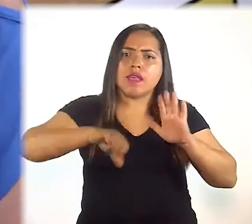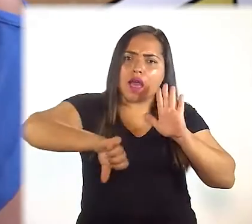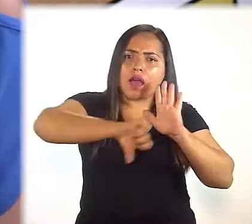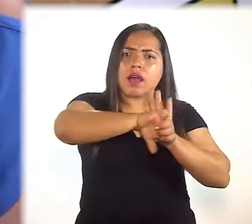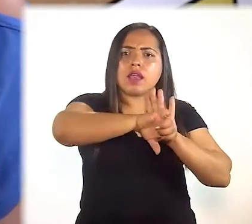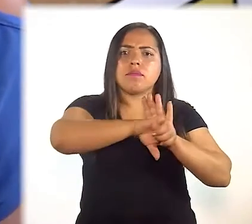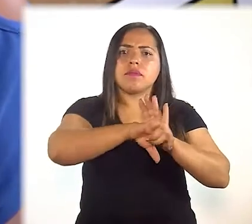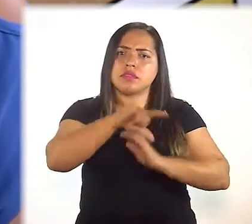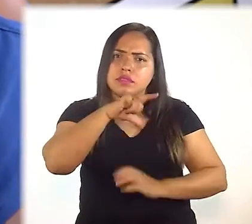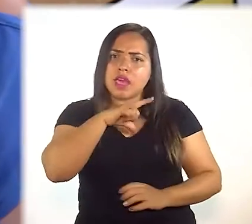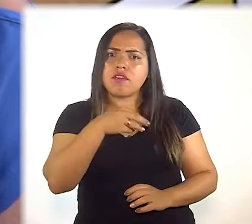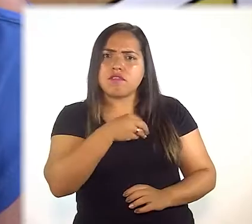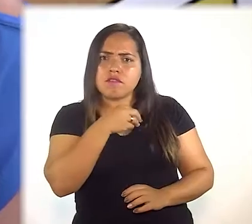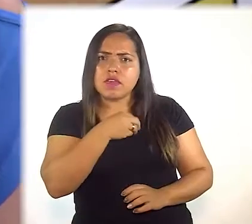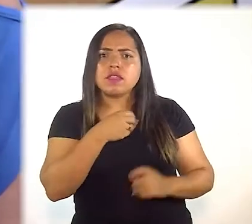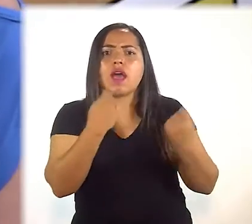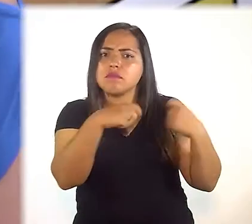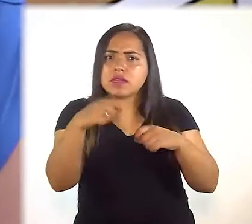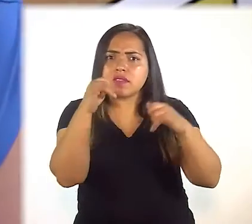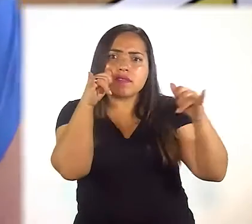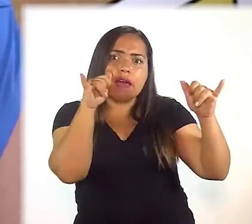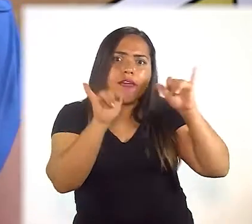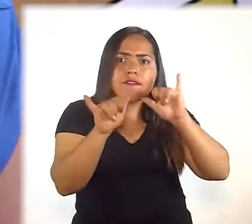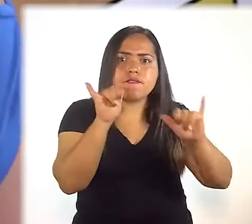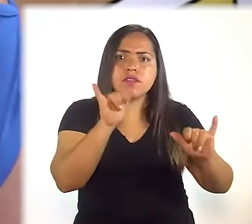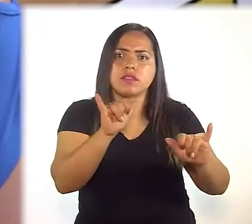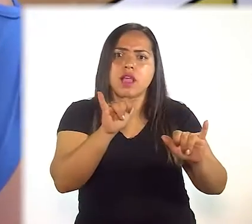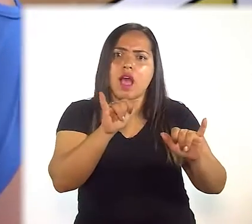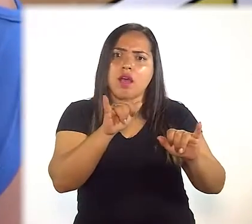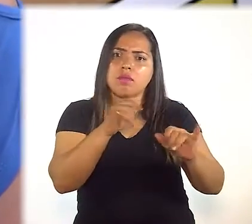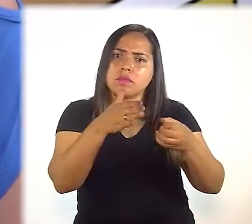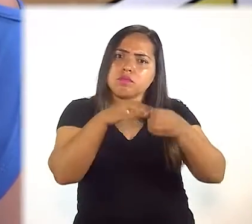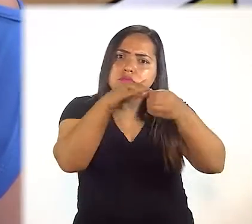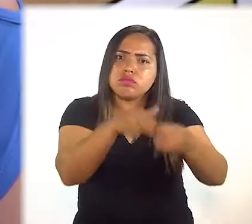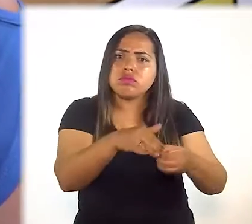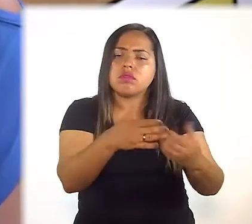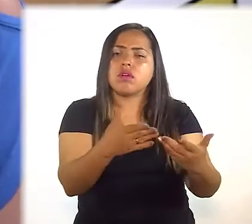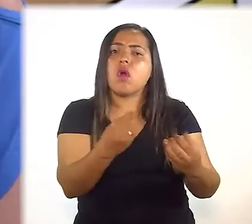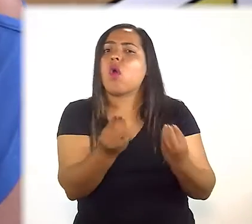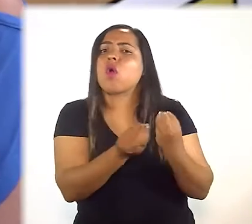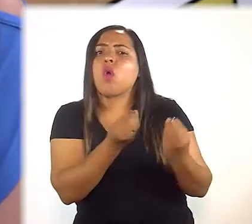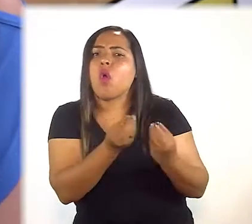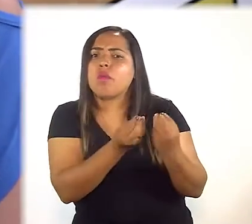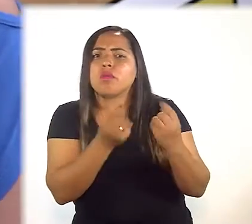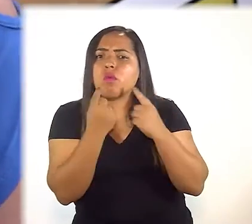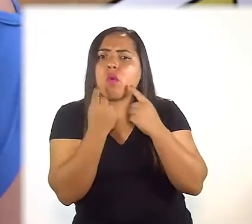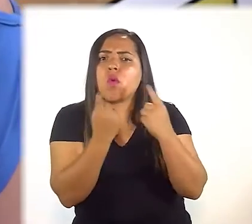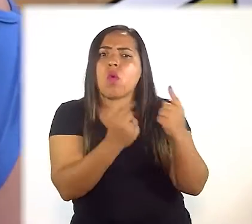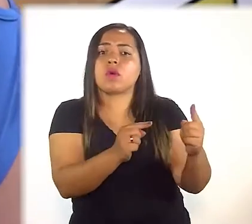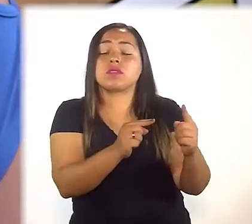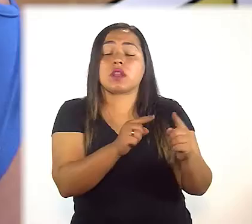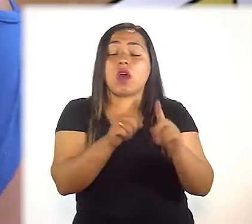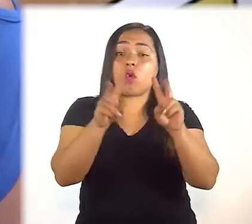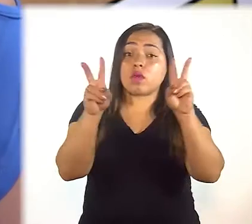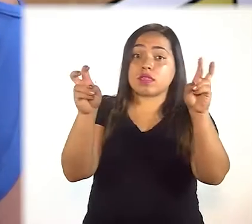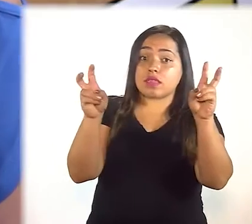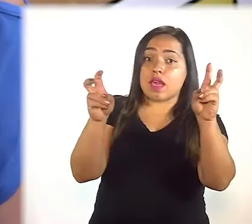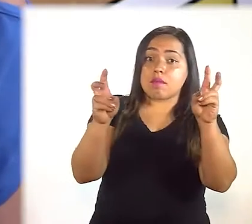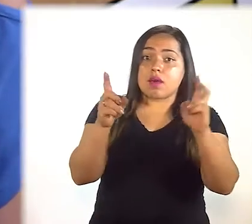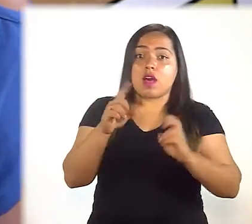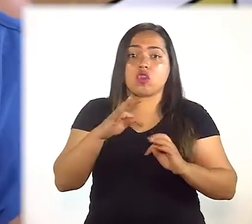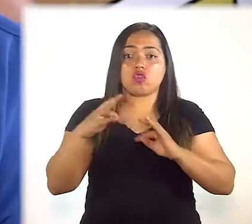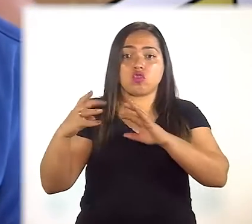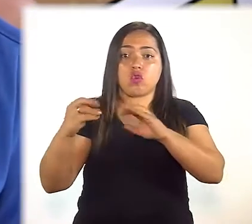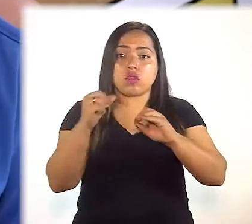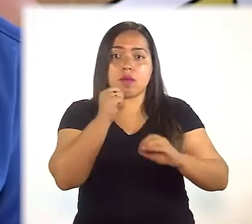existe e temos que combater. Mas o que a gente precisa falar nesse momento, o que chamou a atenção do Toda Mulher, foi o aumento